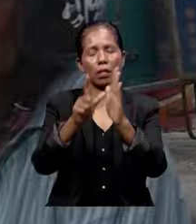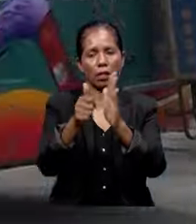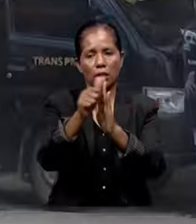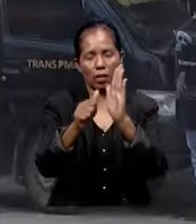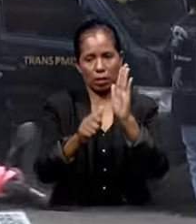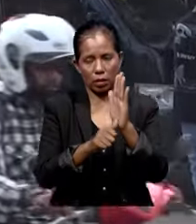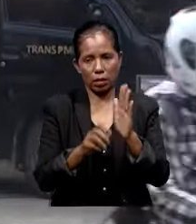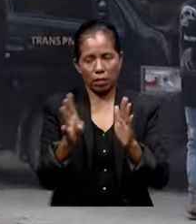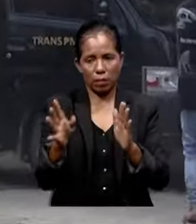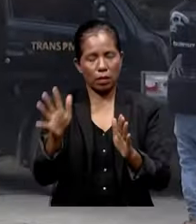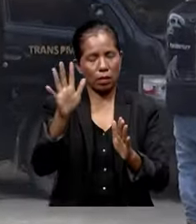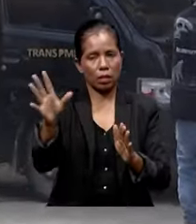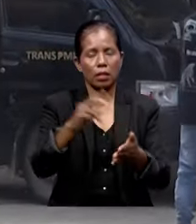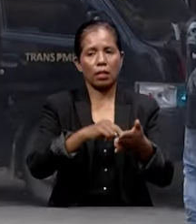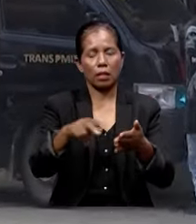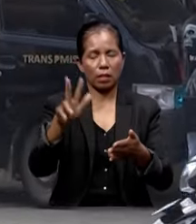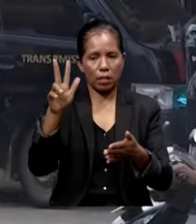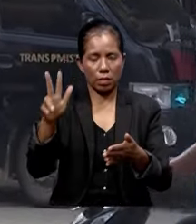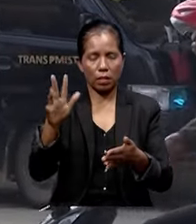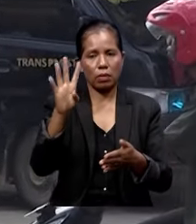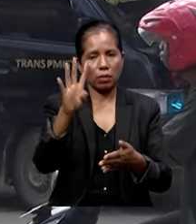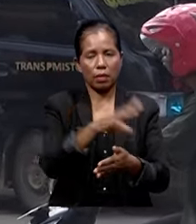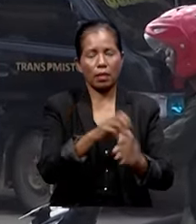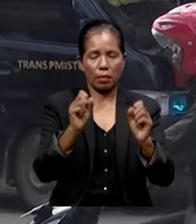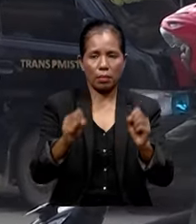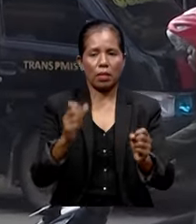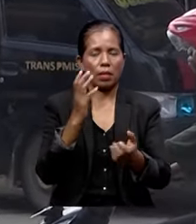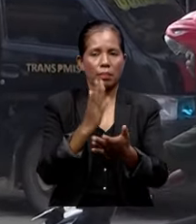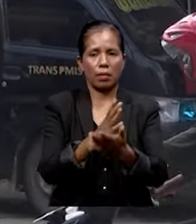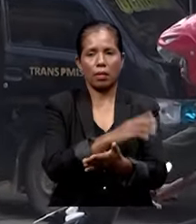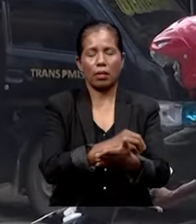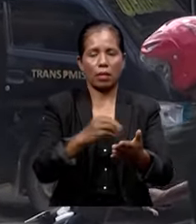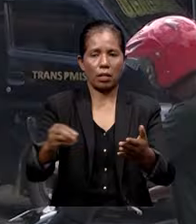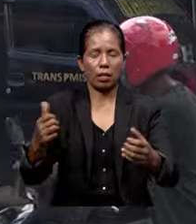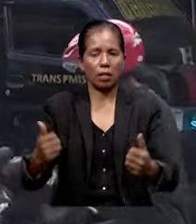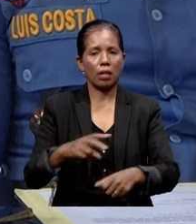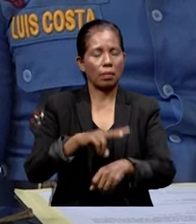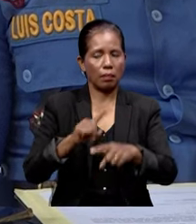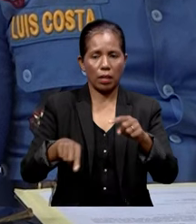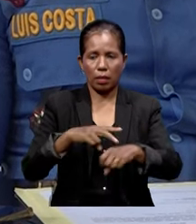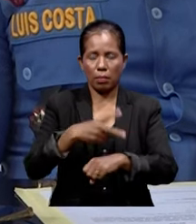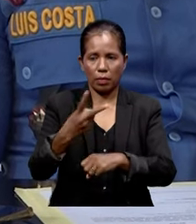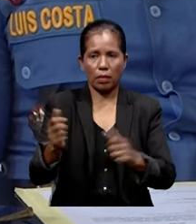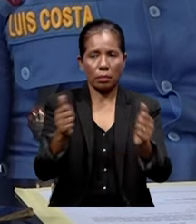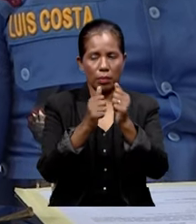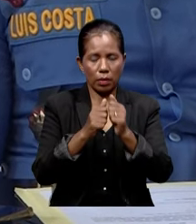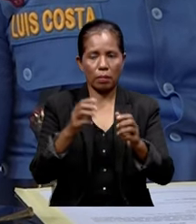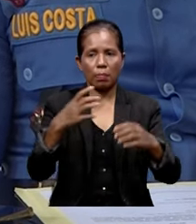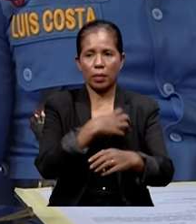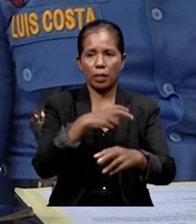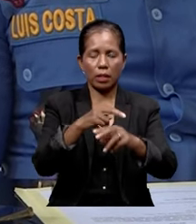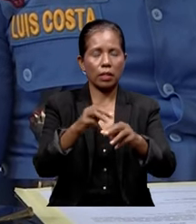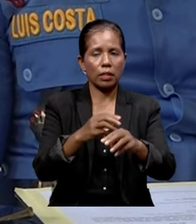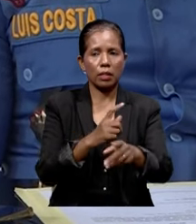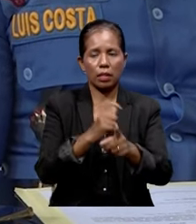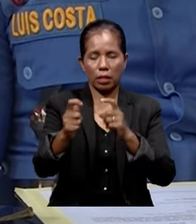Hatnulu Recin Lima, a linha 3 no 4, no nebe levita acidente tráfego. Hamuto com a Polícia Trânsito Nacional,